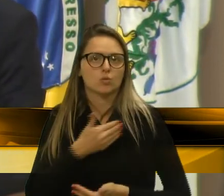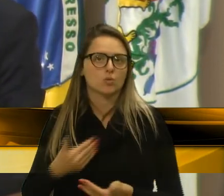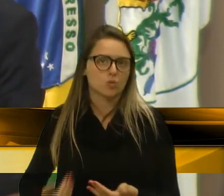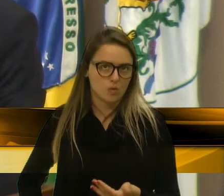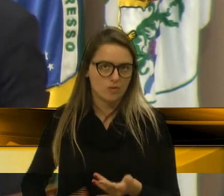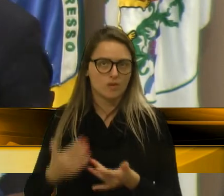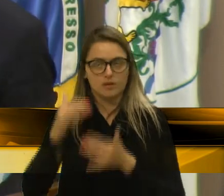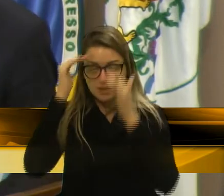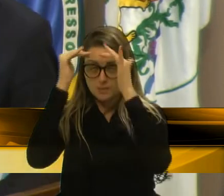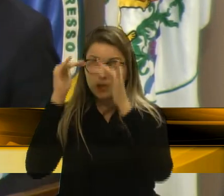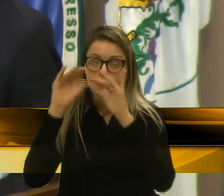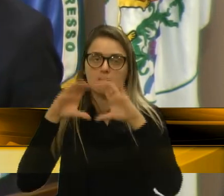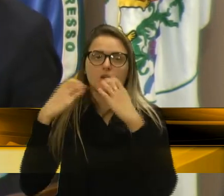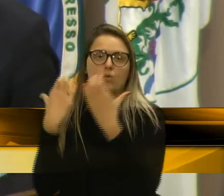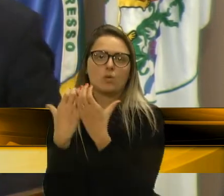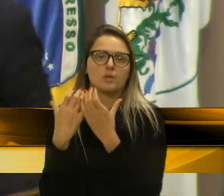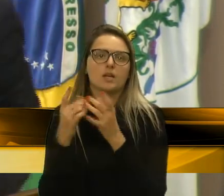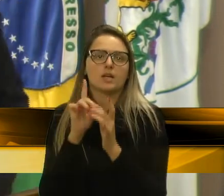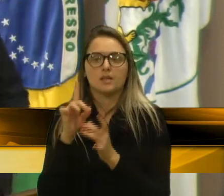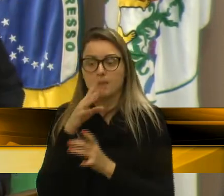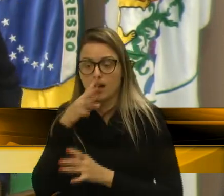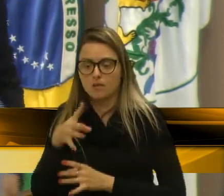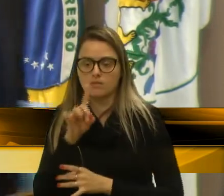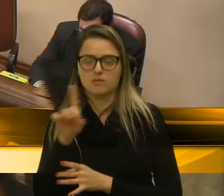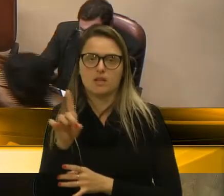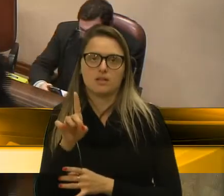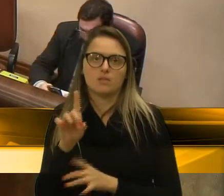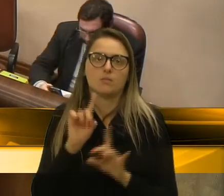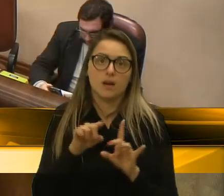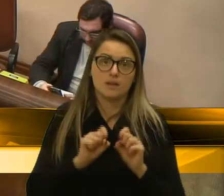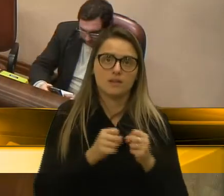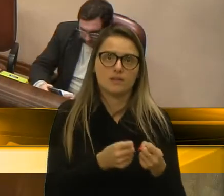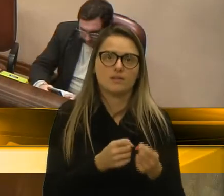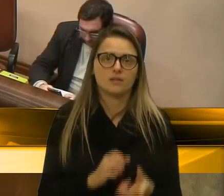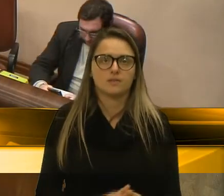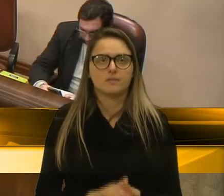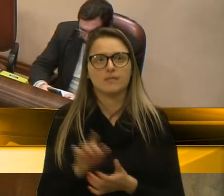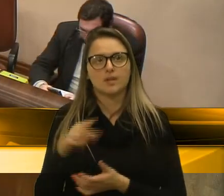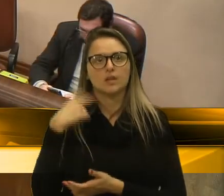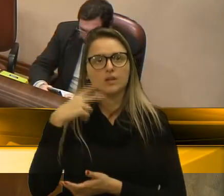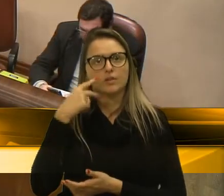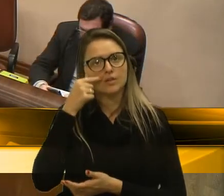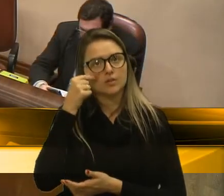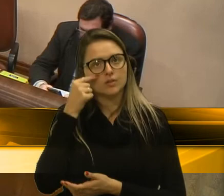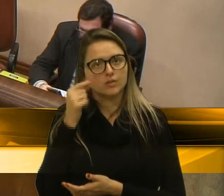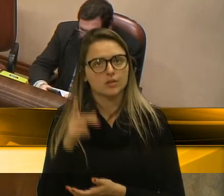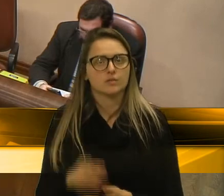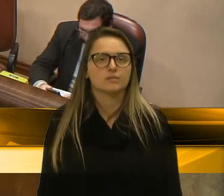para defender, e não para atacar. Vereador Frisso.